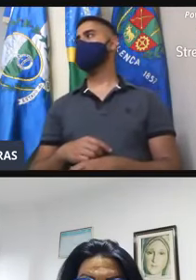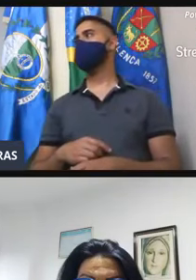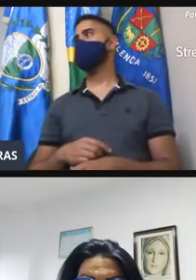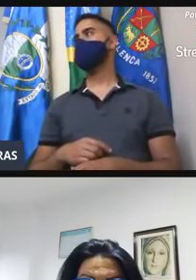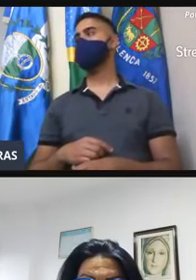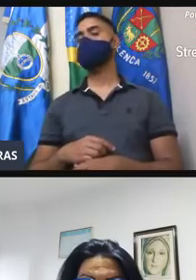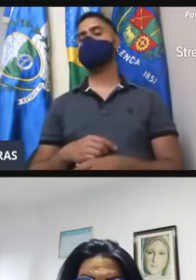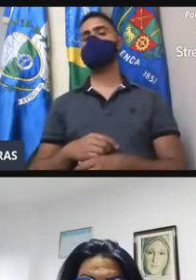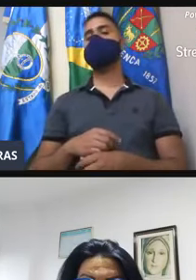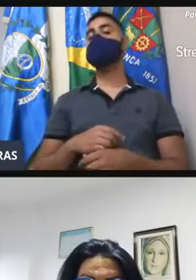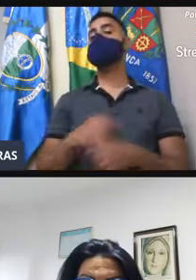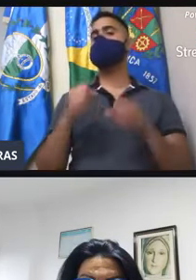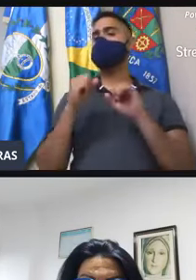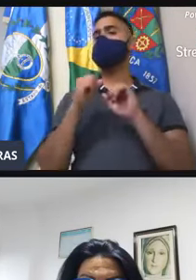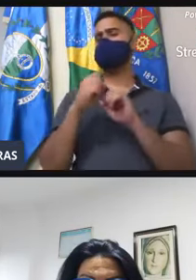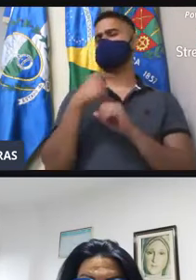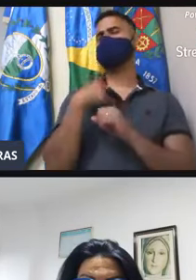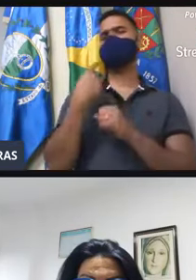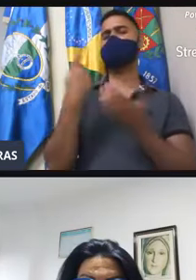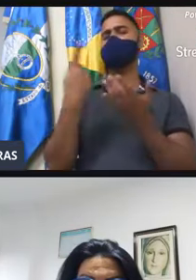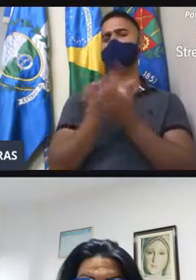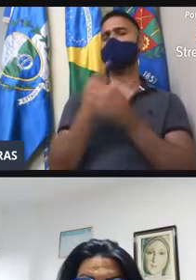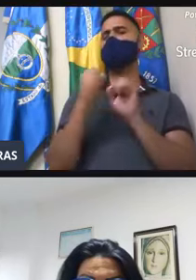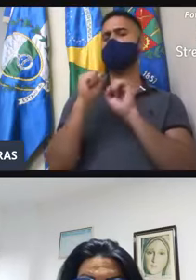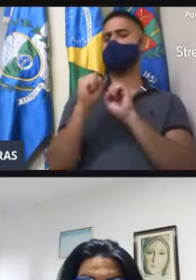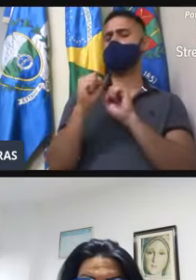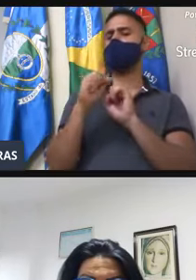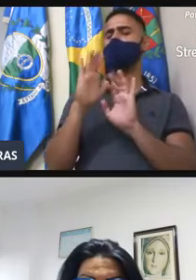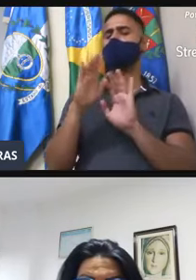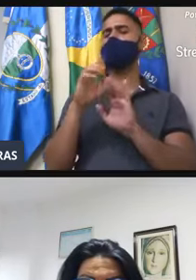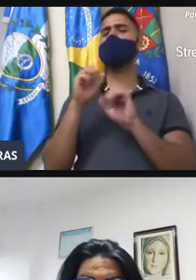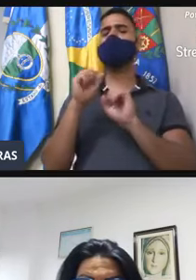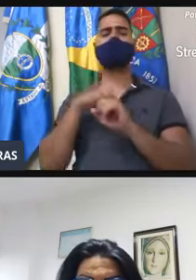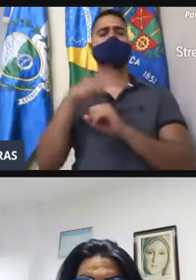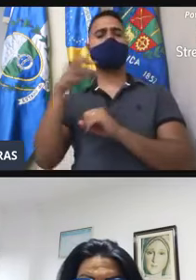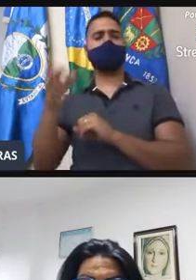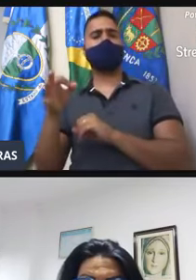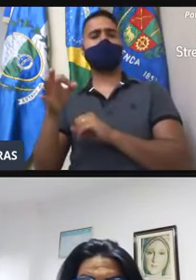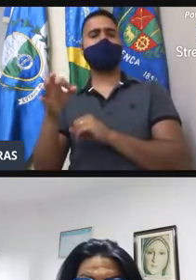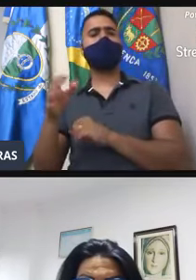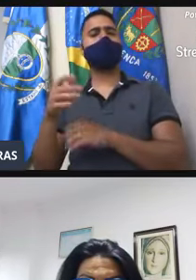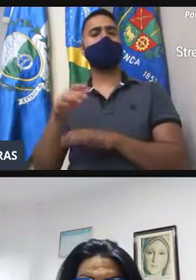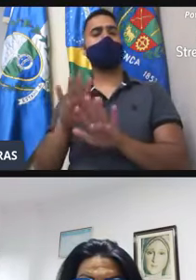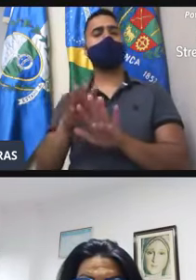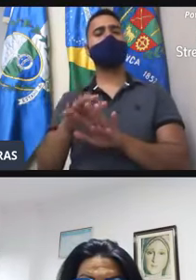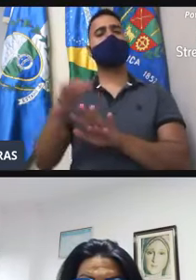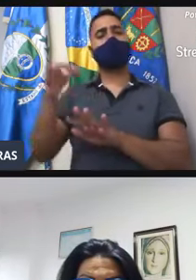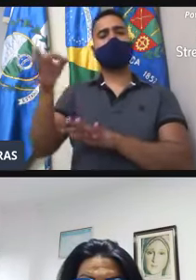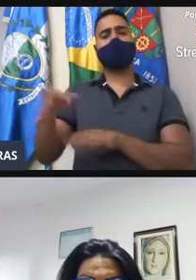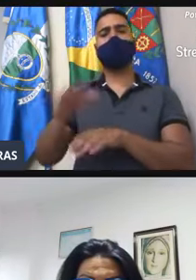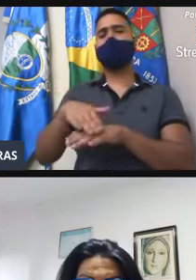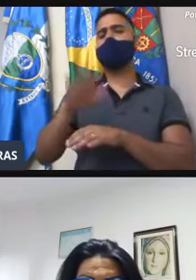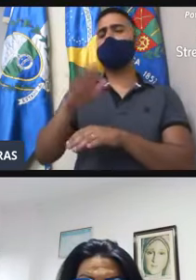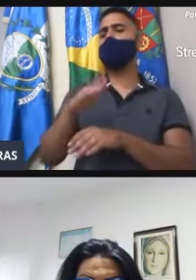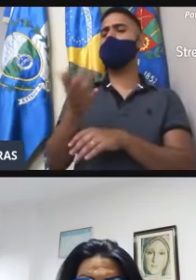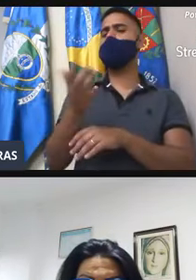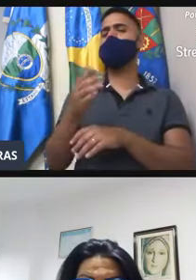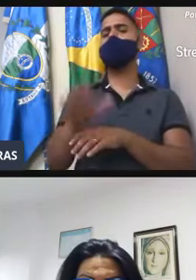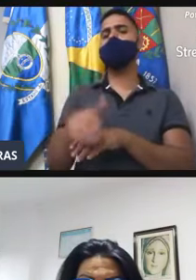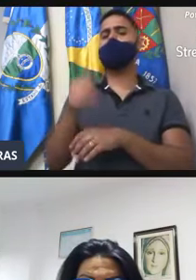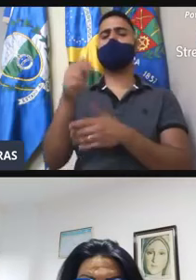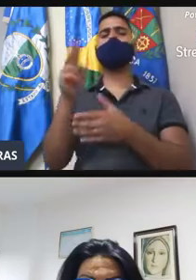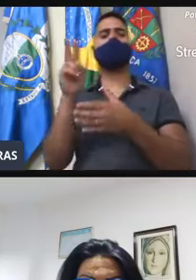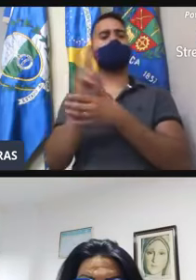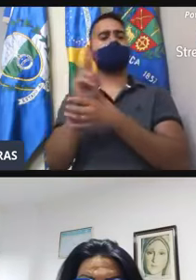fadados a erros, mas pode ter certeza, o acerto dessa Câmara é querer o bem de Valença e do